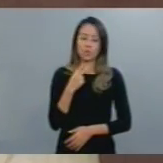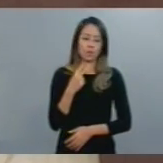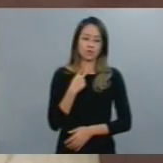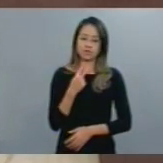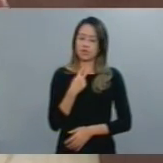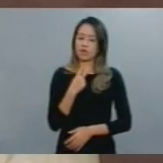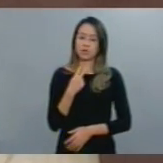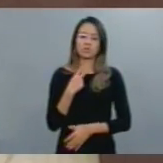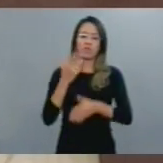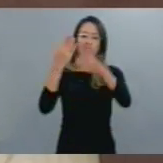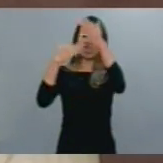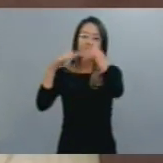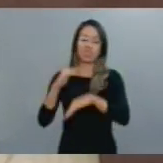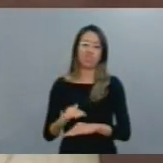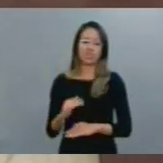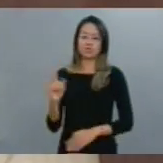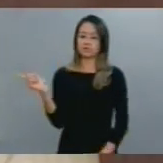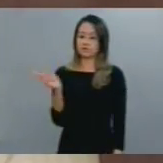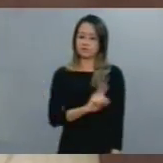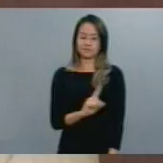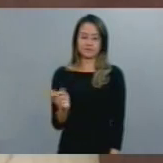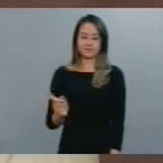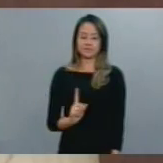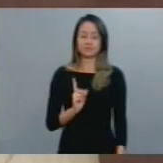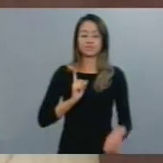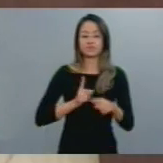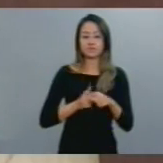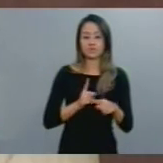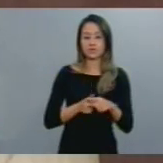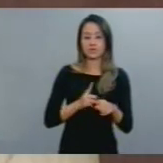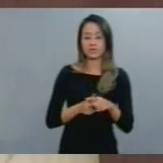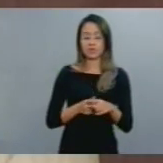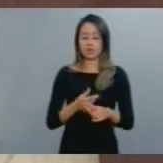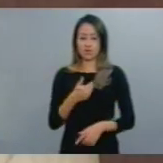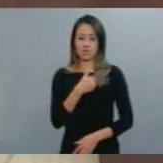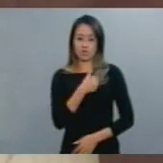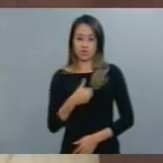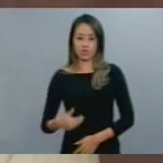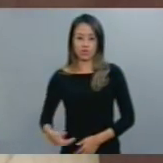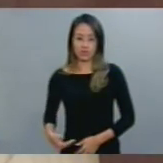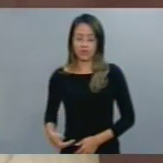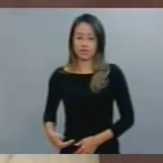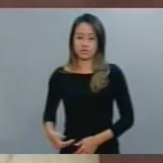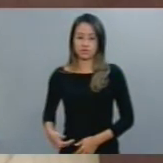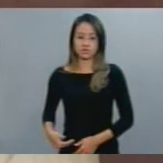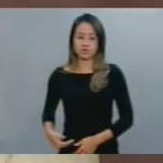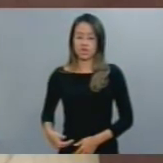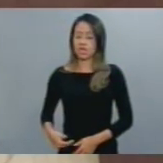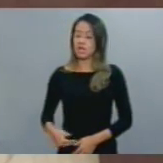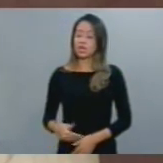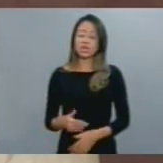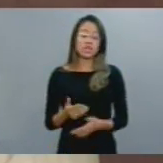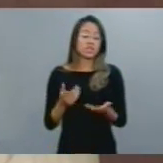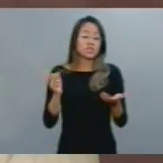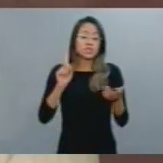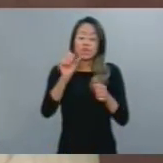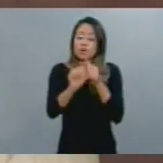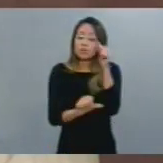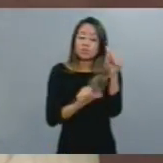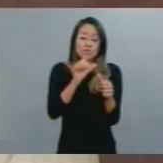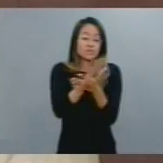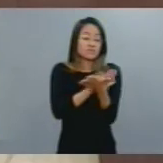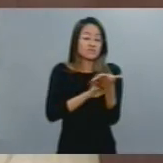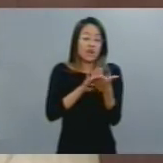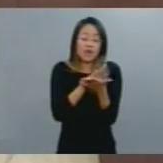recessivas. A questão central é que o governo não aponta alteração na